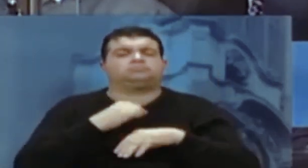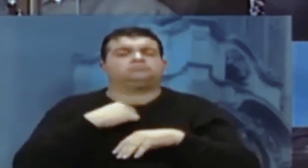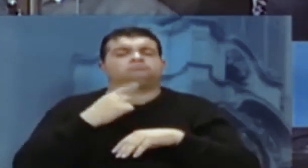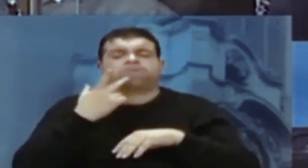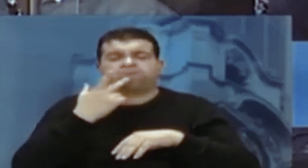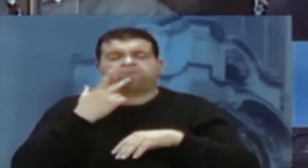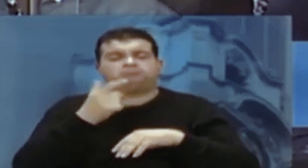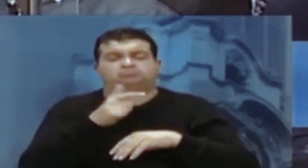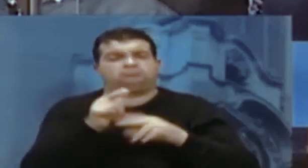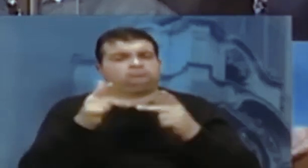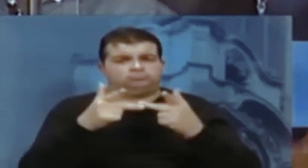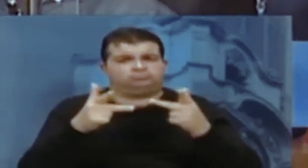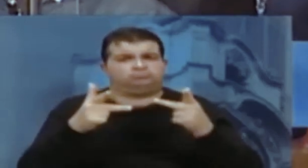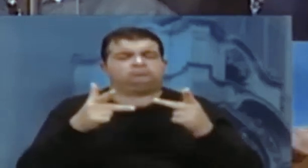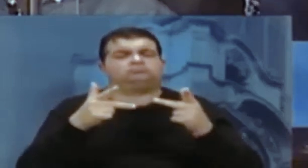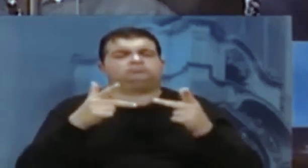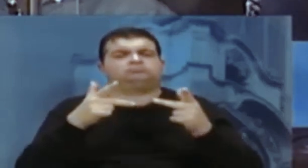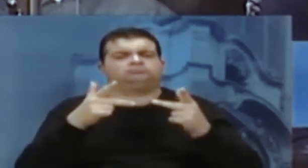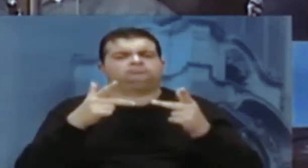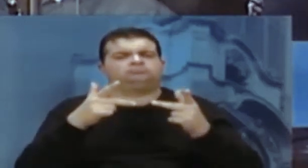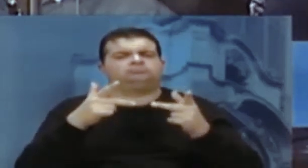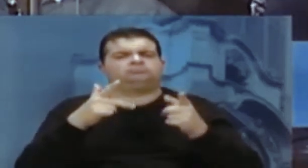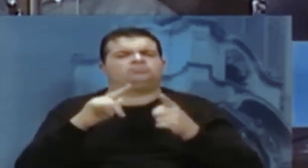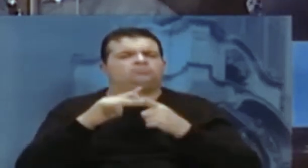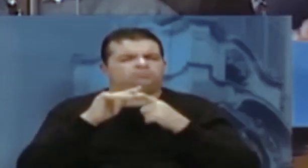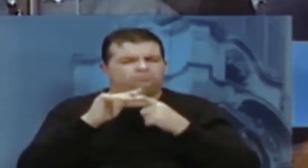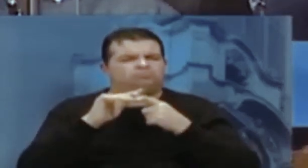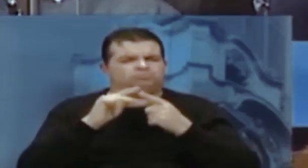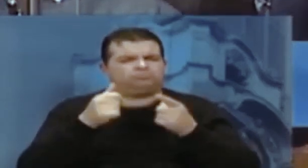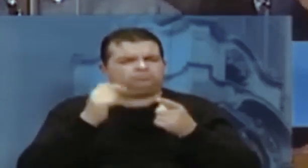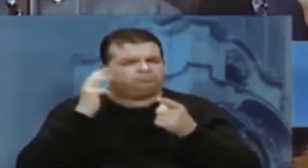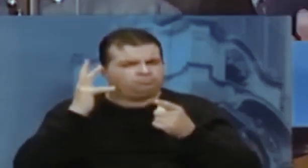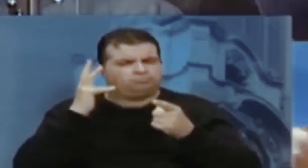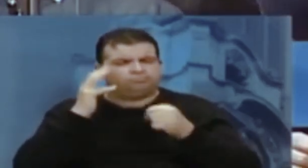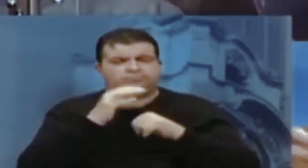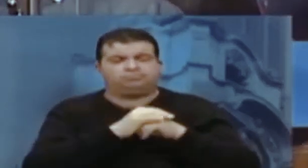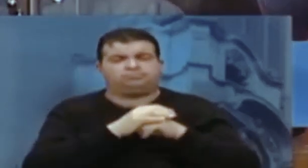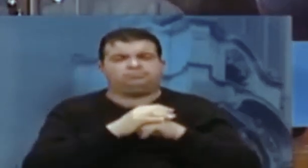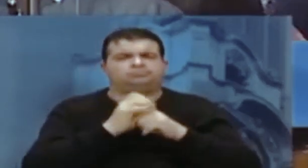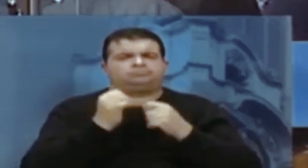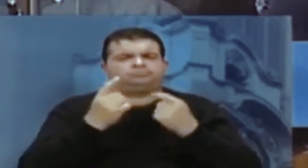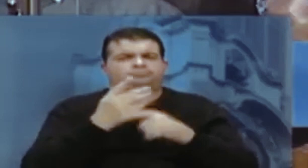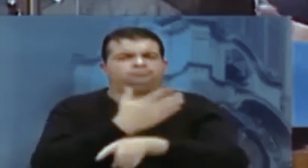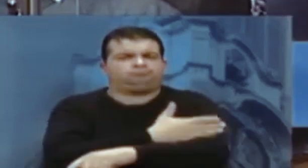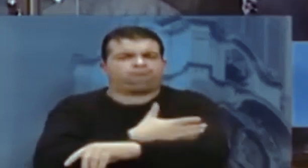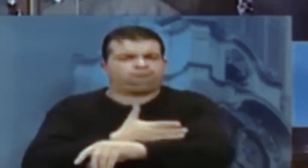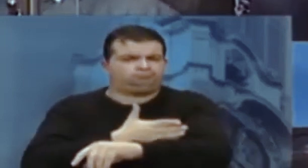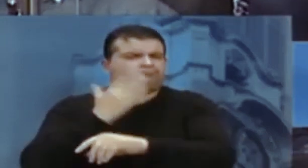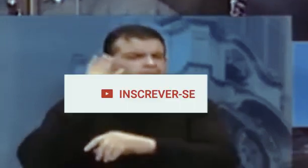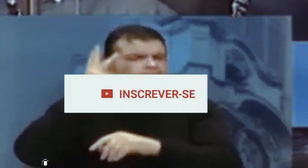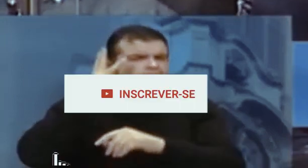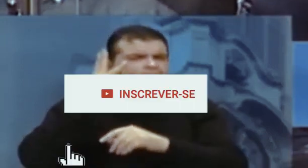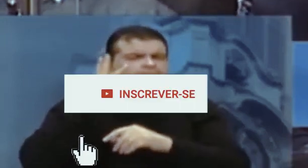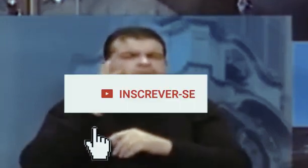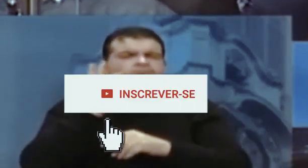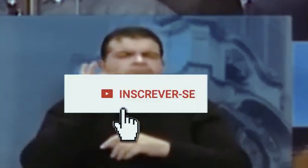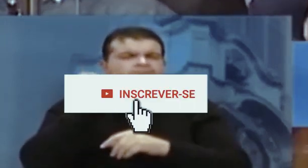e restabelecer parte da verdade. Então, quem está acostumado a ouvir discurso